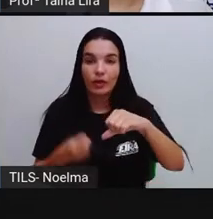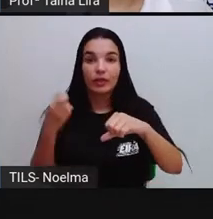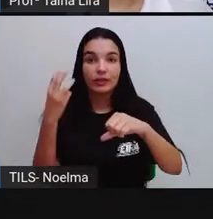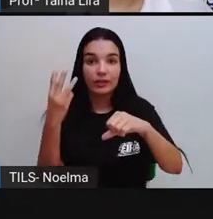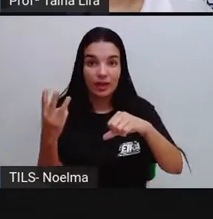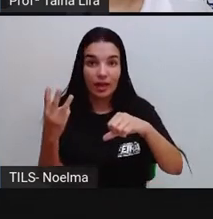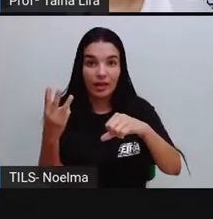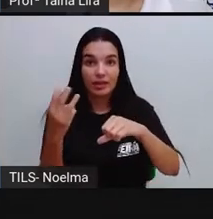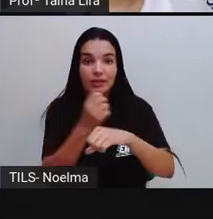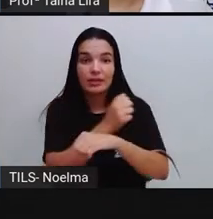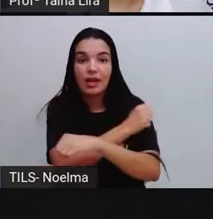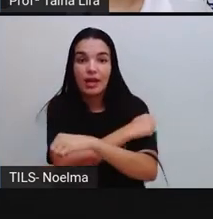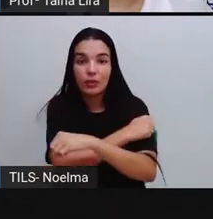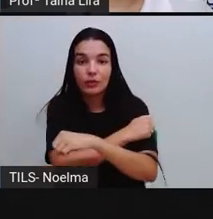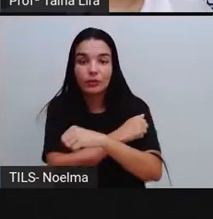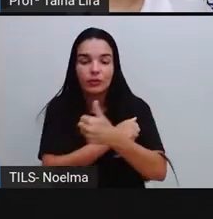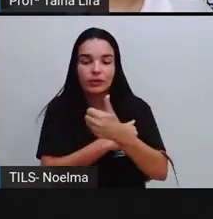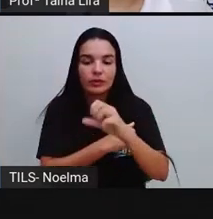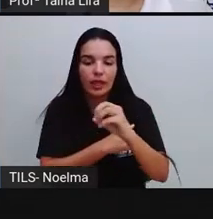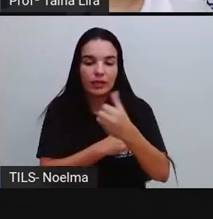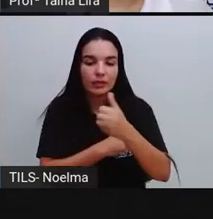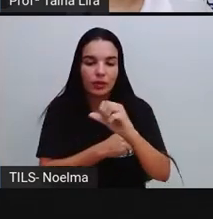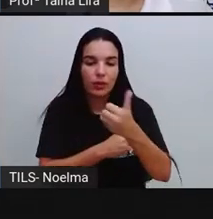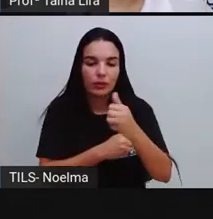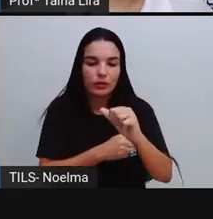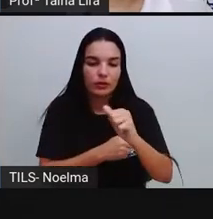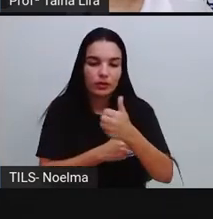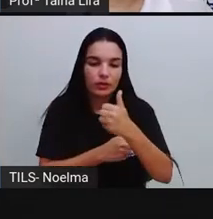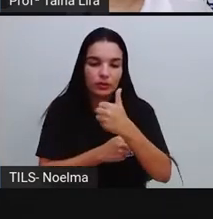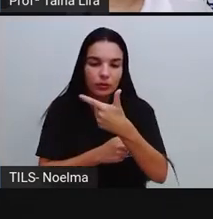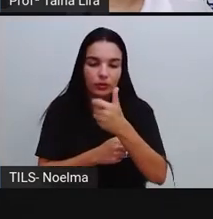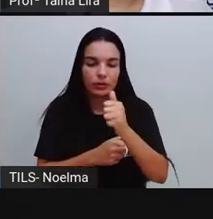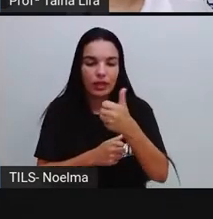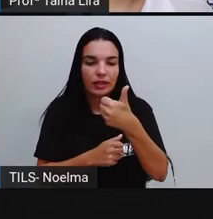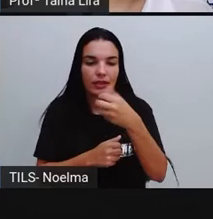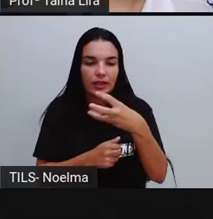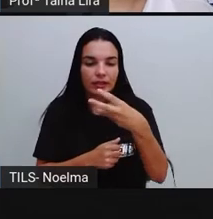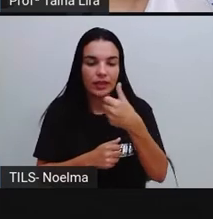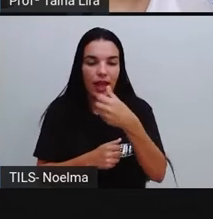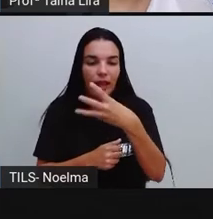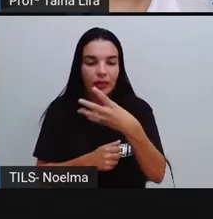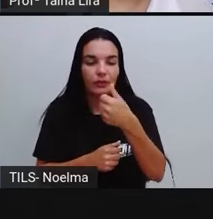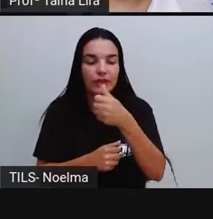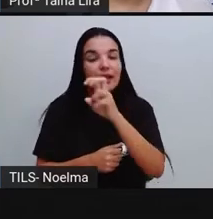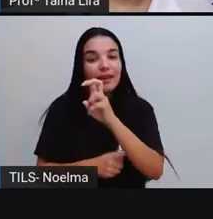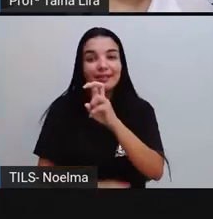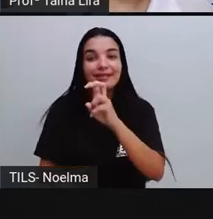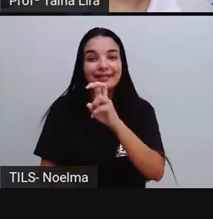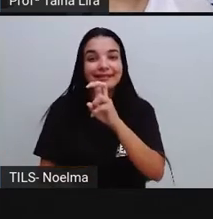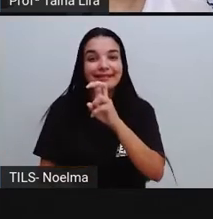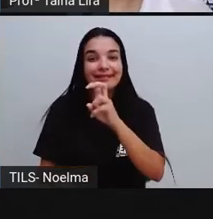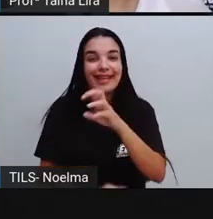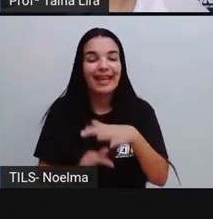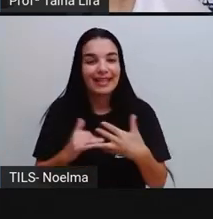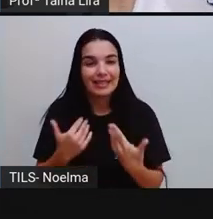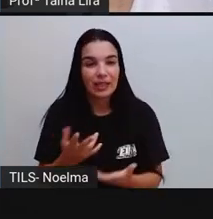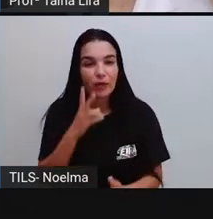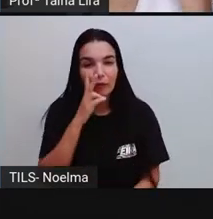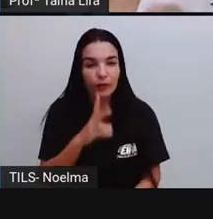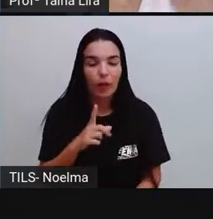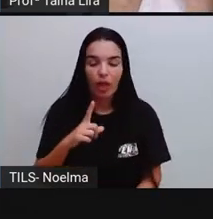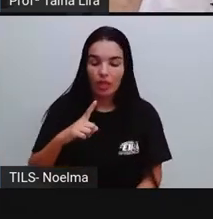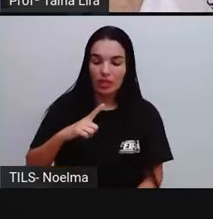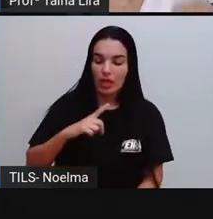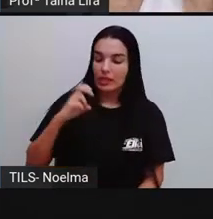9... 10, 11, 12, 13, 14, 15. Então, ó, esses 5 alunos,